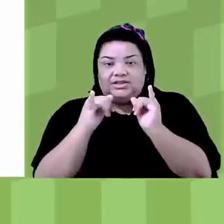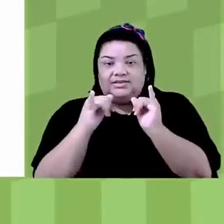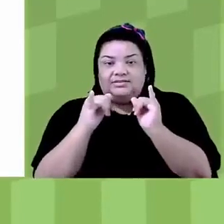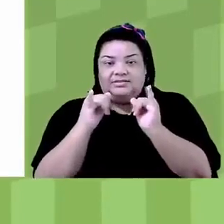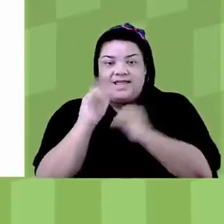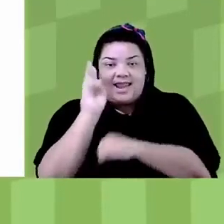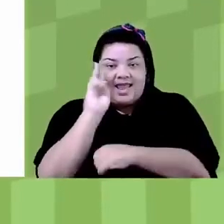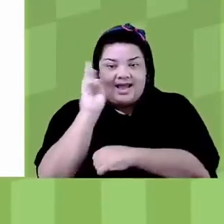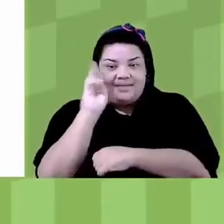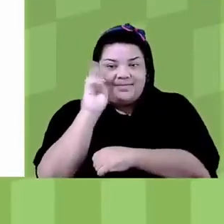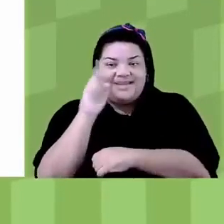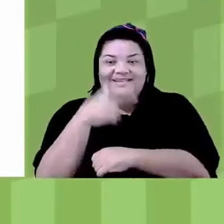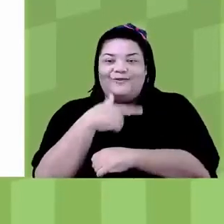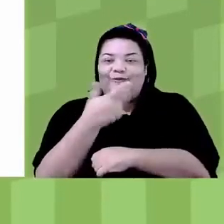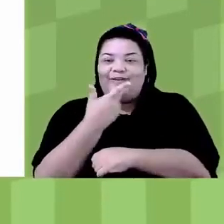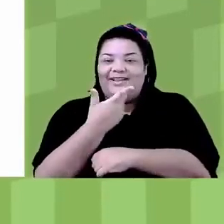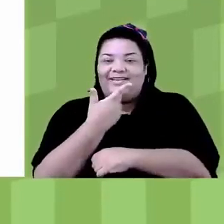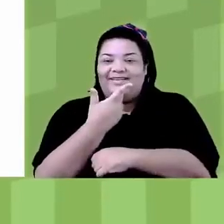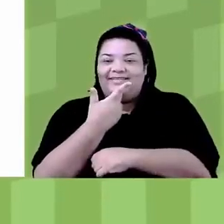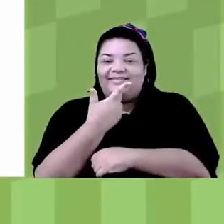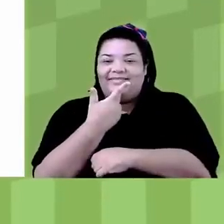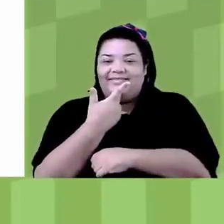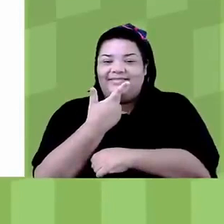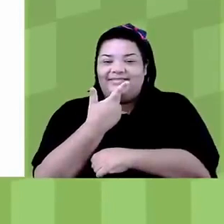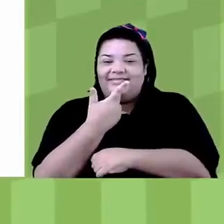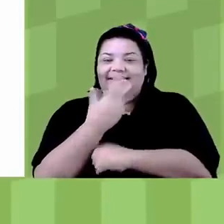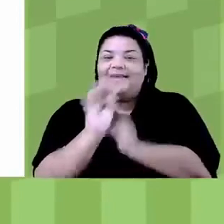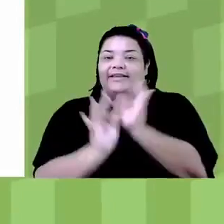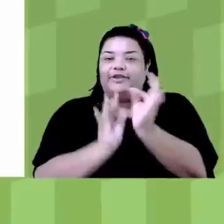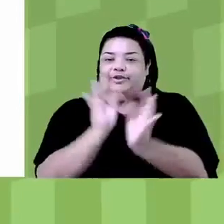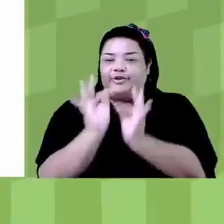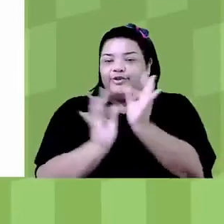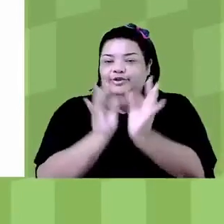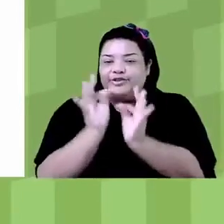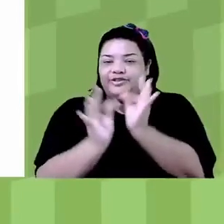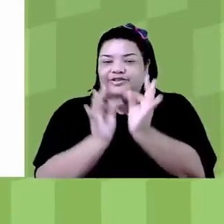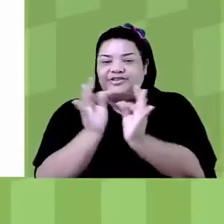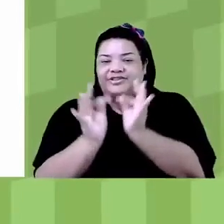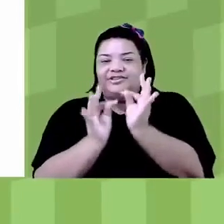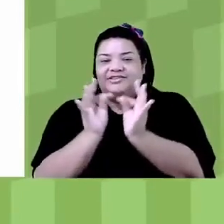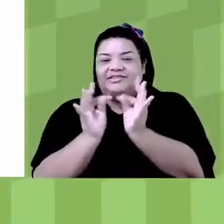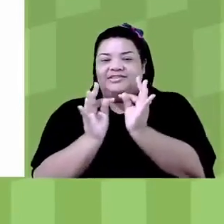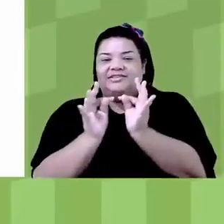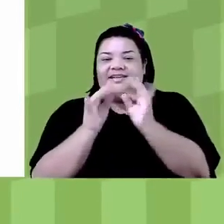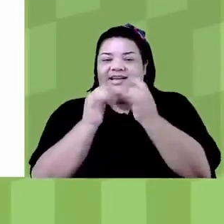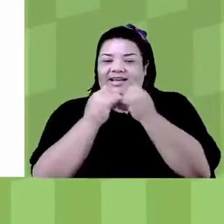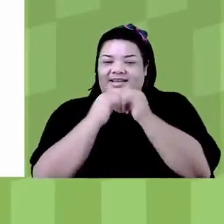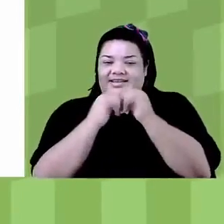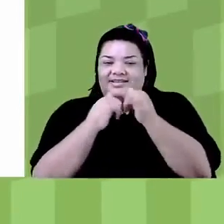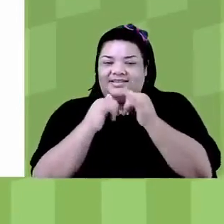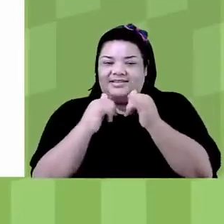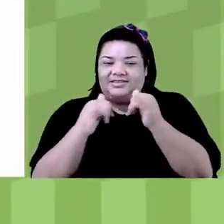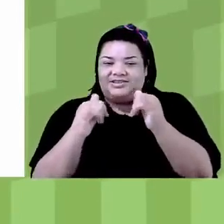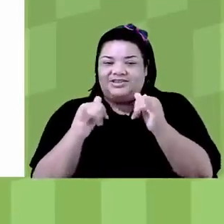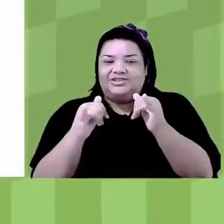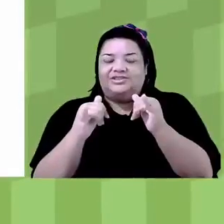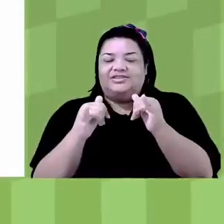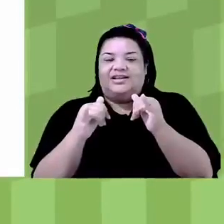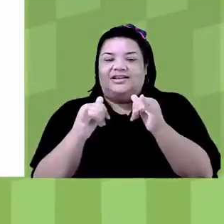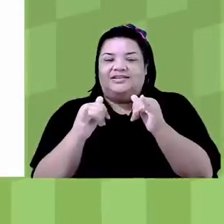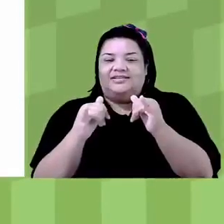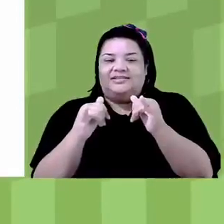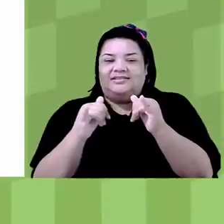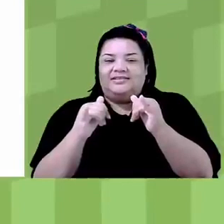que eu falei? Que foi a tecnologia, que o uso da energia que vem da natureza nos libertou? Pois é,